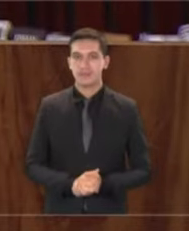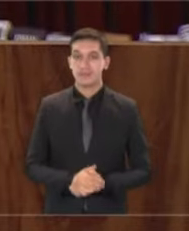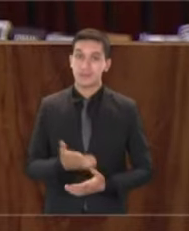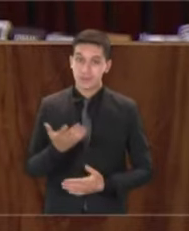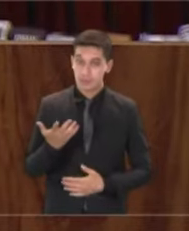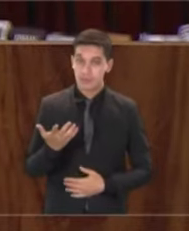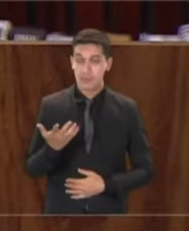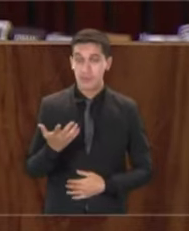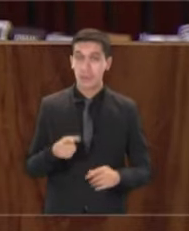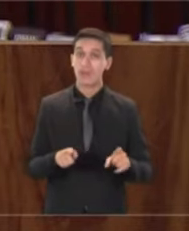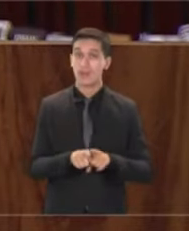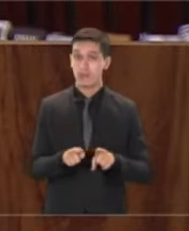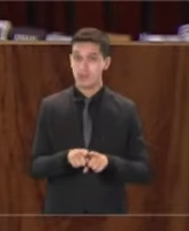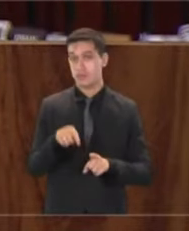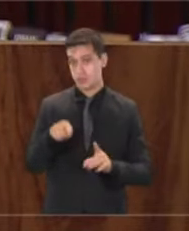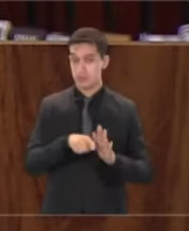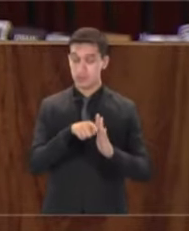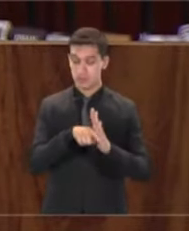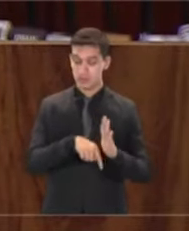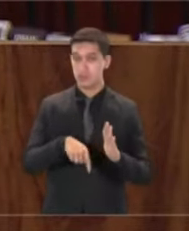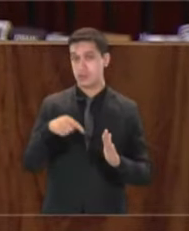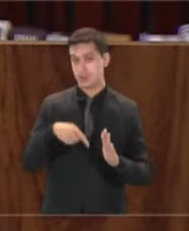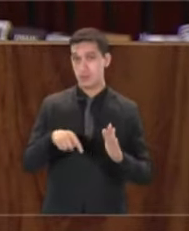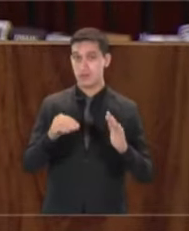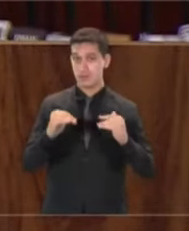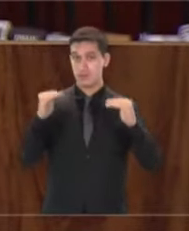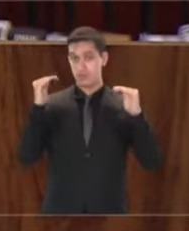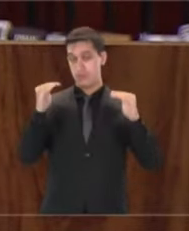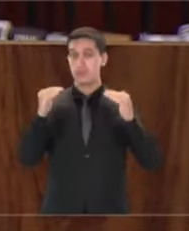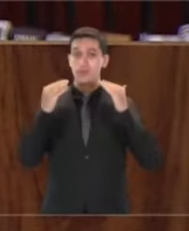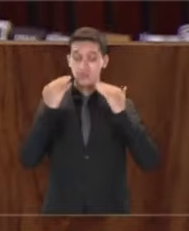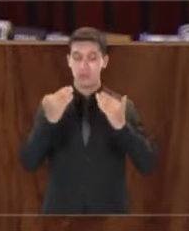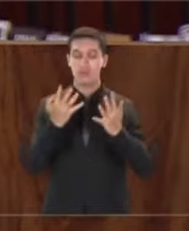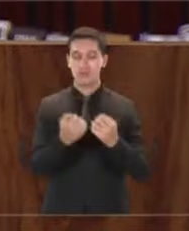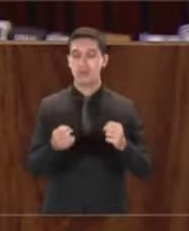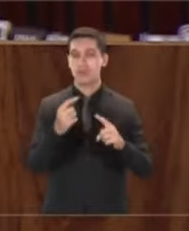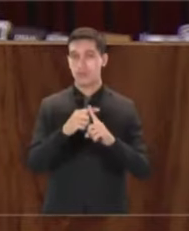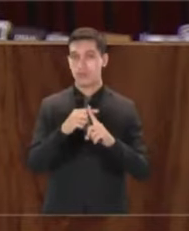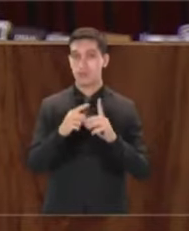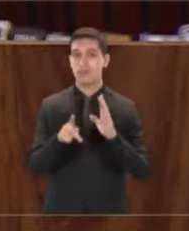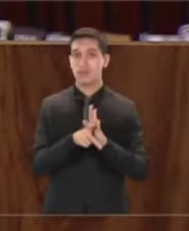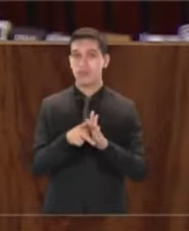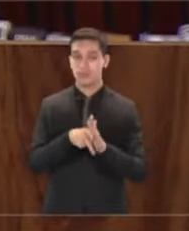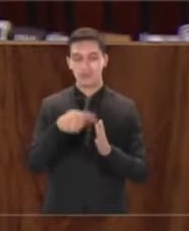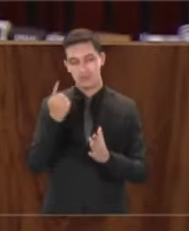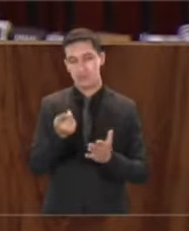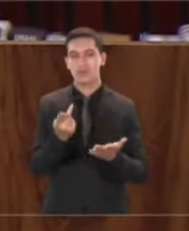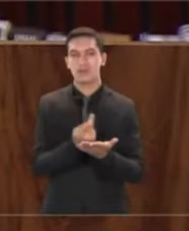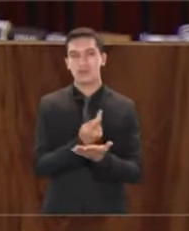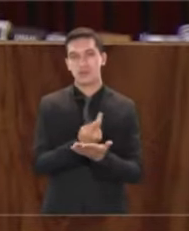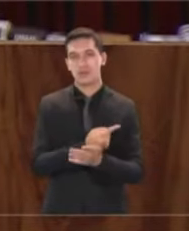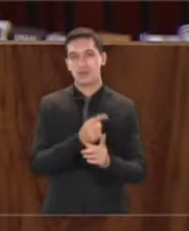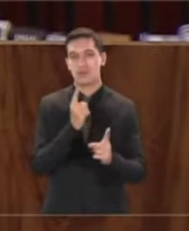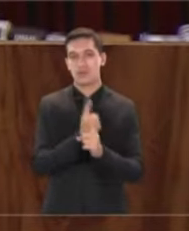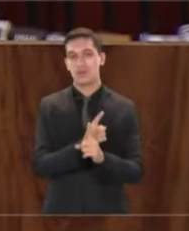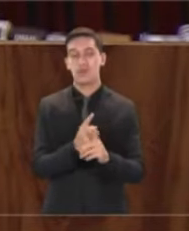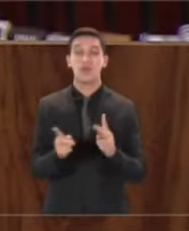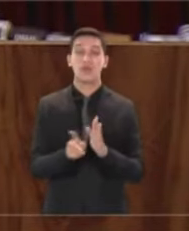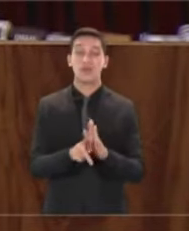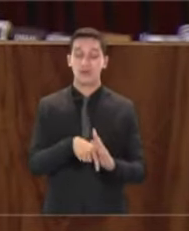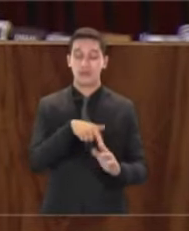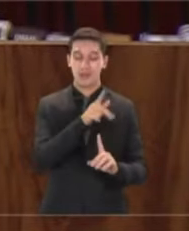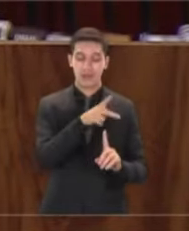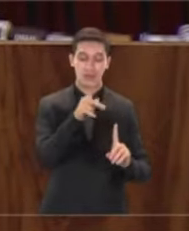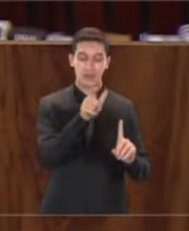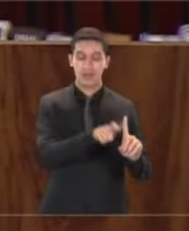Vê-se, portanto, que esta Corte Superior positivou a ilicitude da